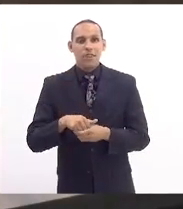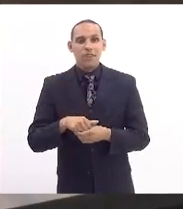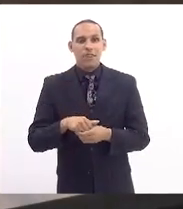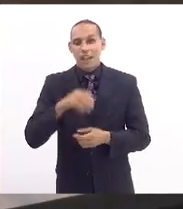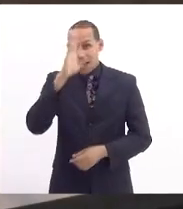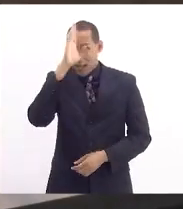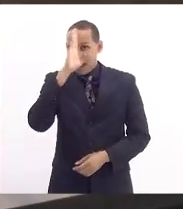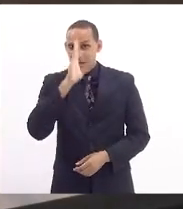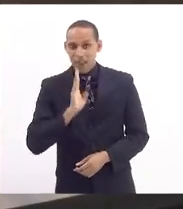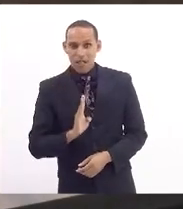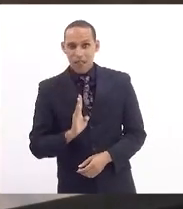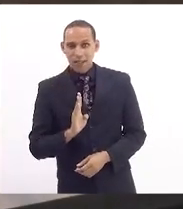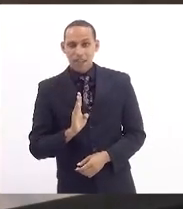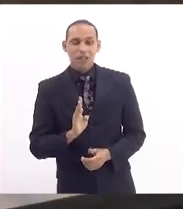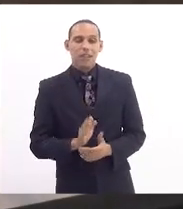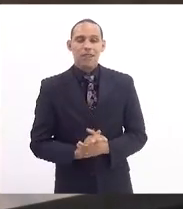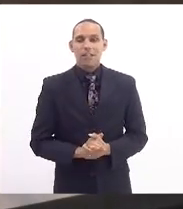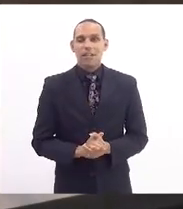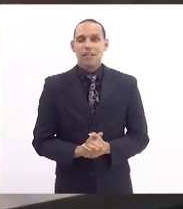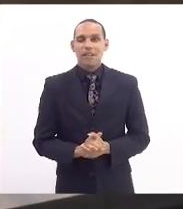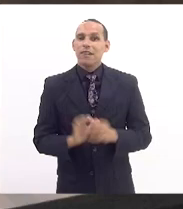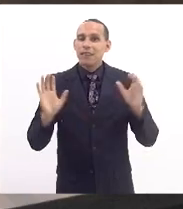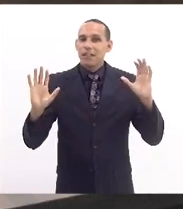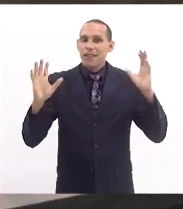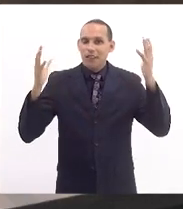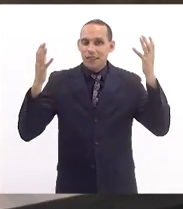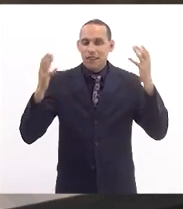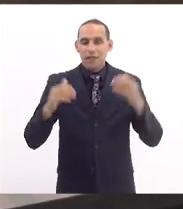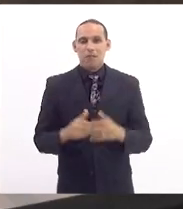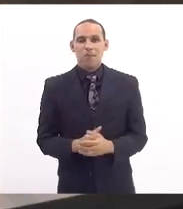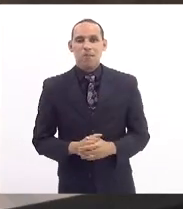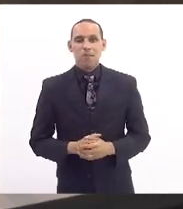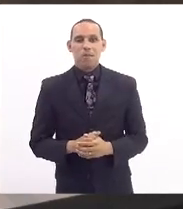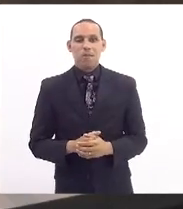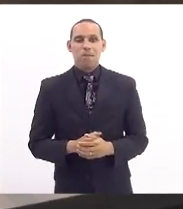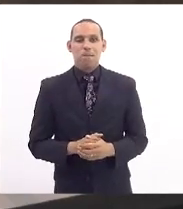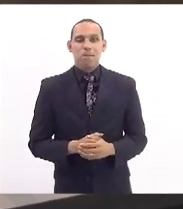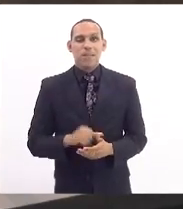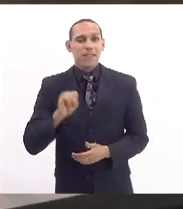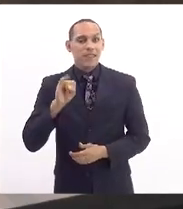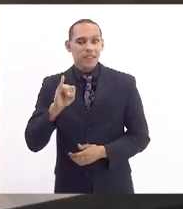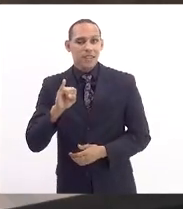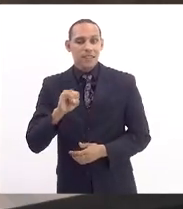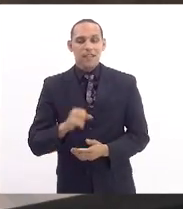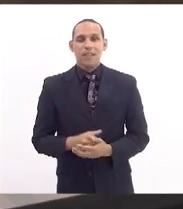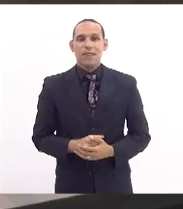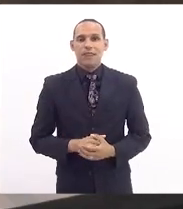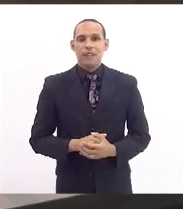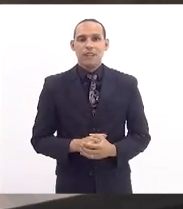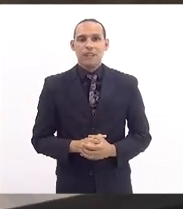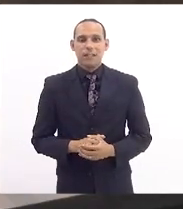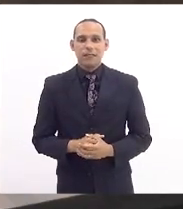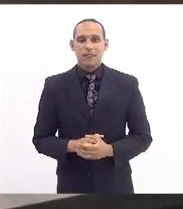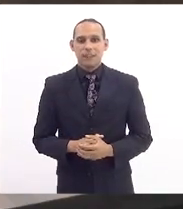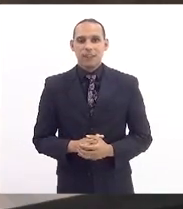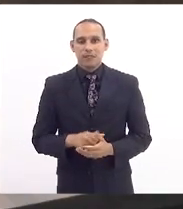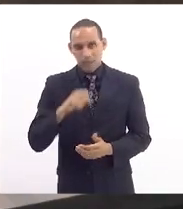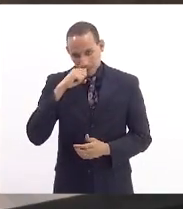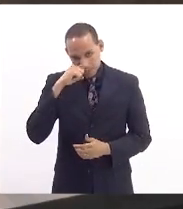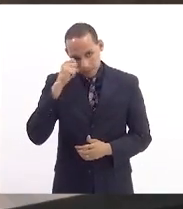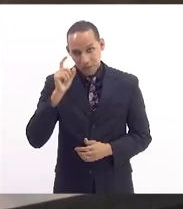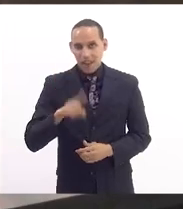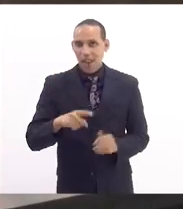gratuidade nos eventos se for é